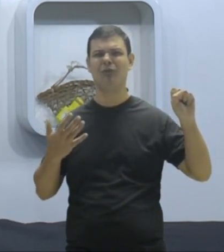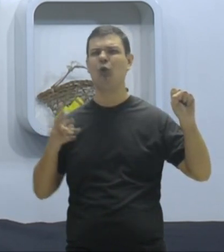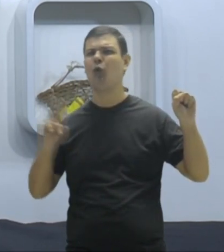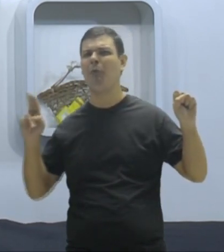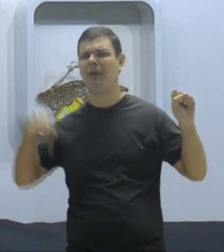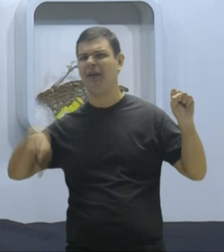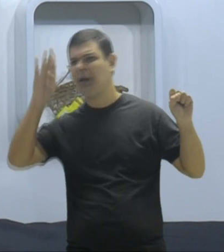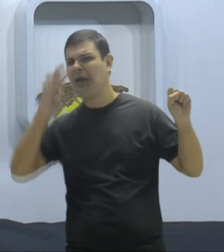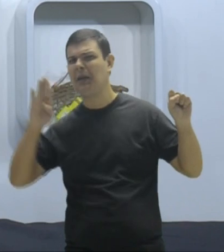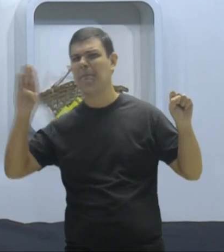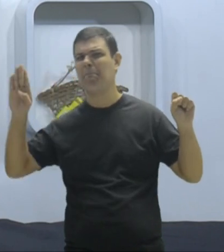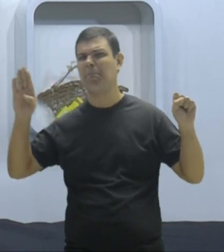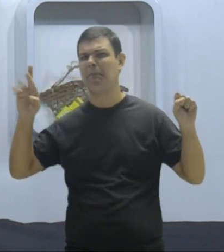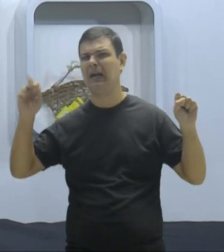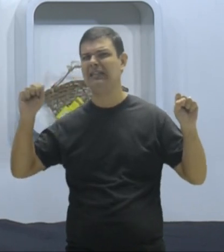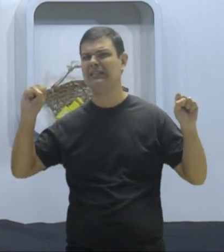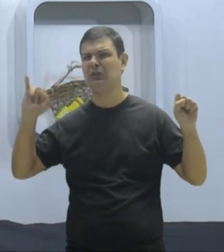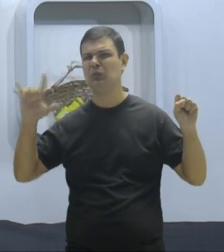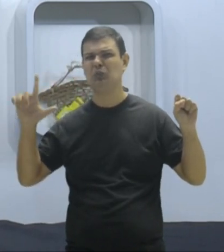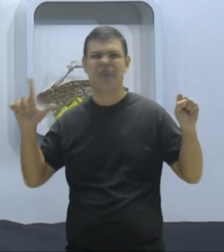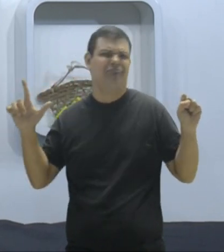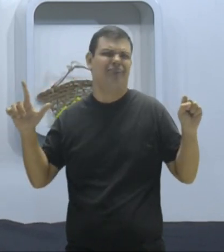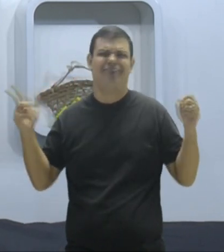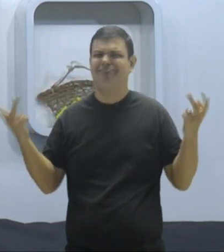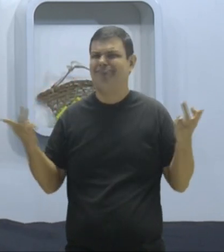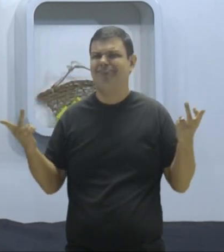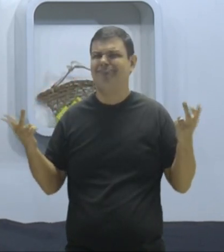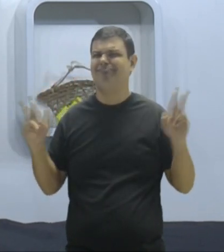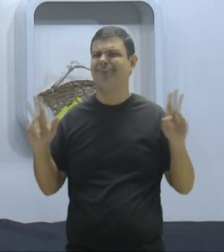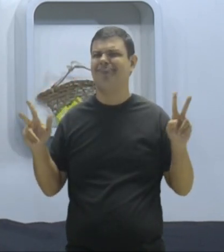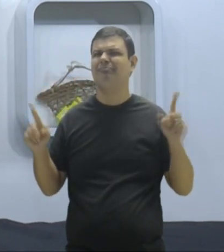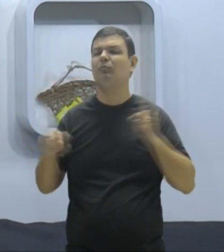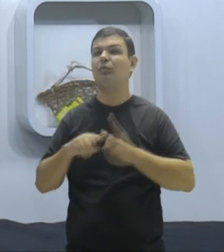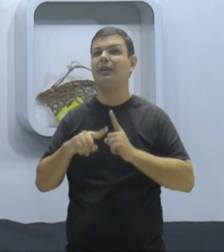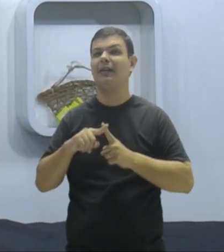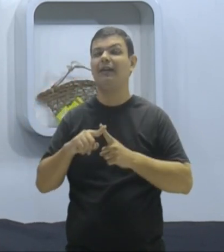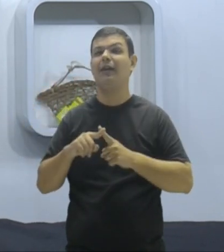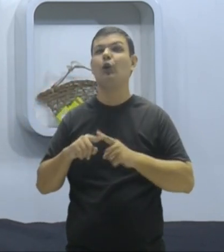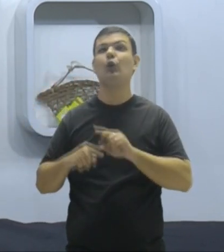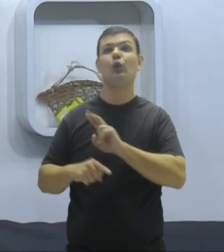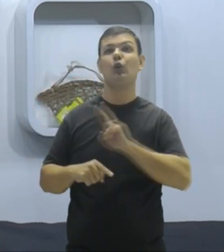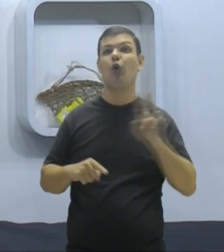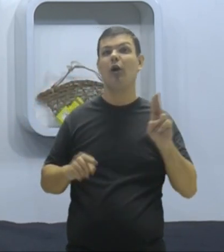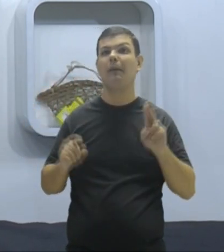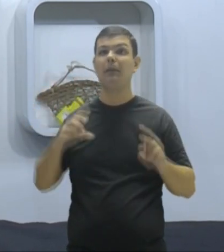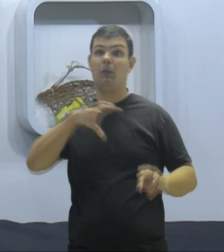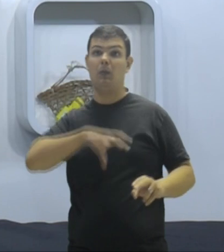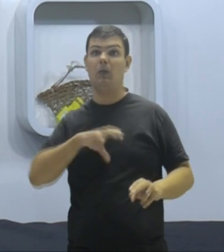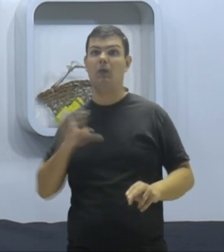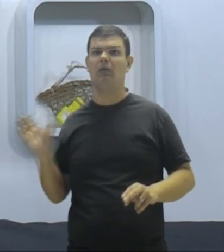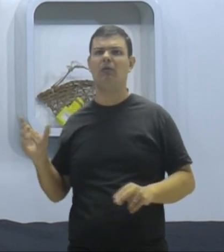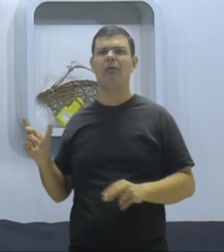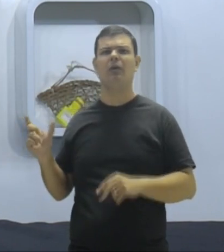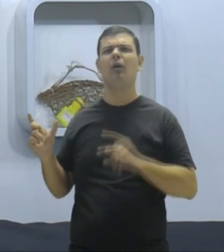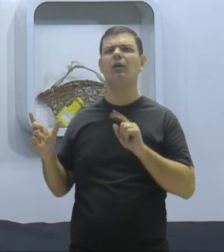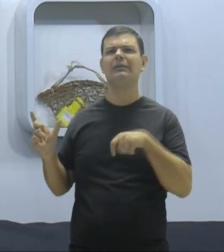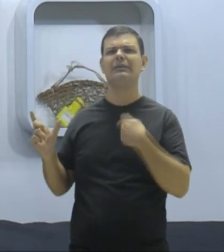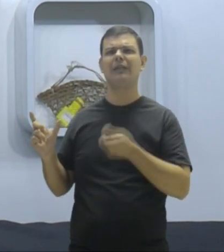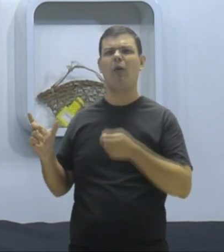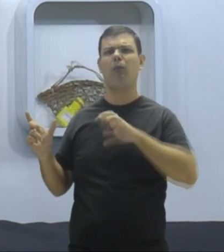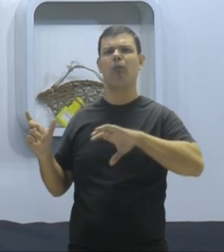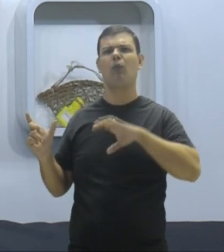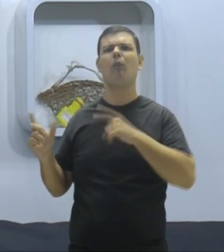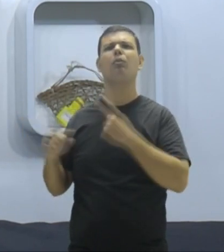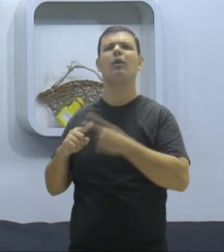bem, nossa formação cultural, né, nossa colonização, os portugueses desenvolveram esse idioma